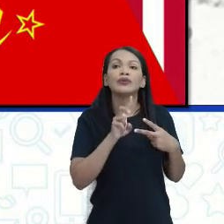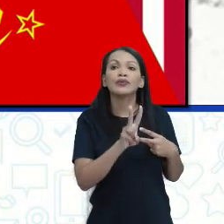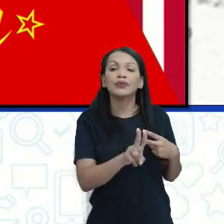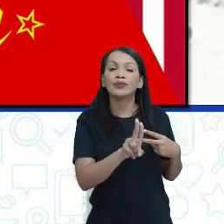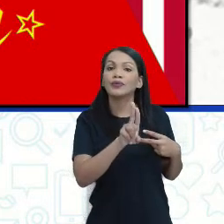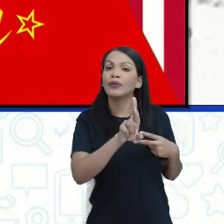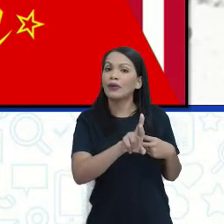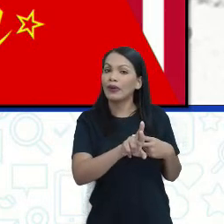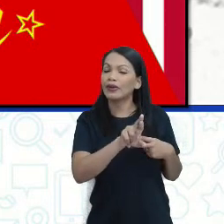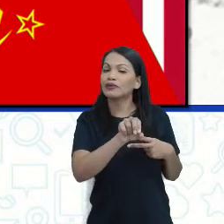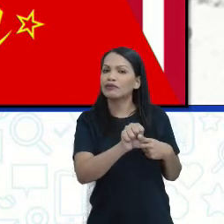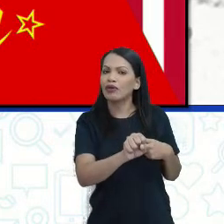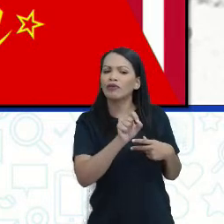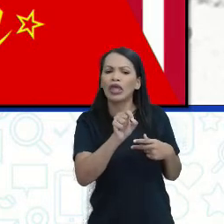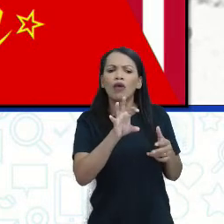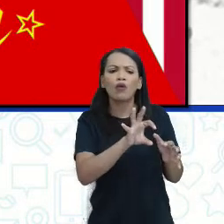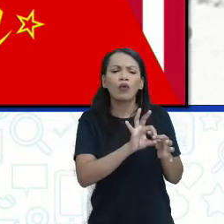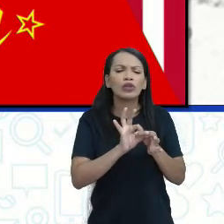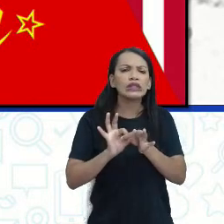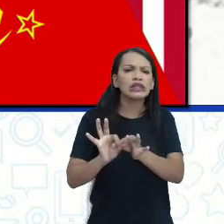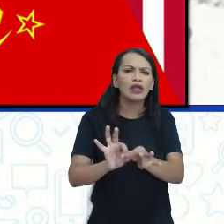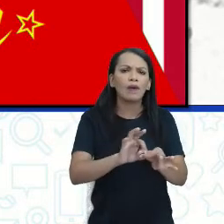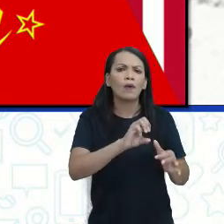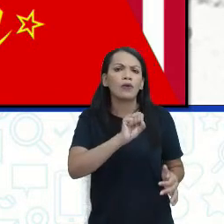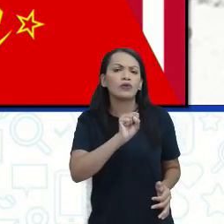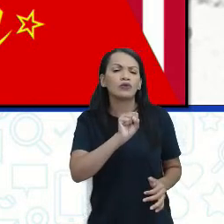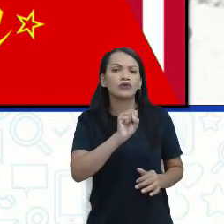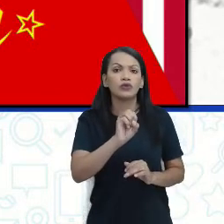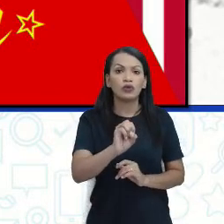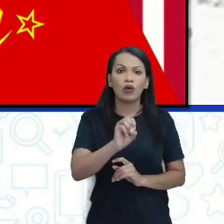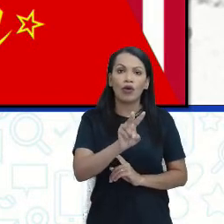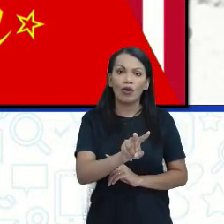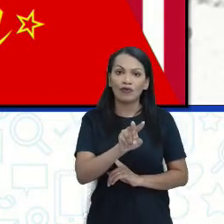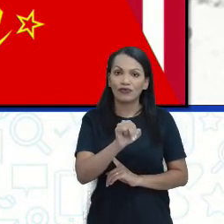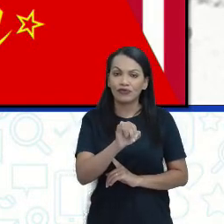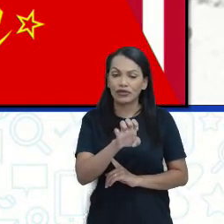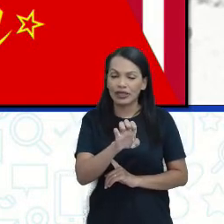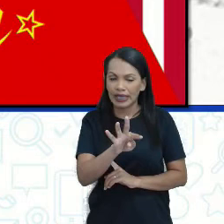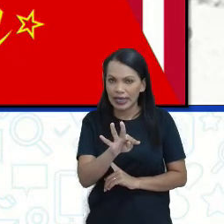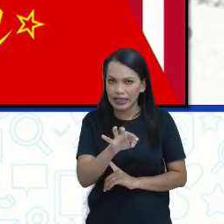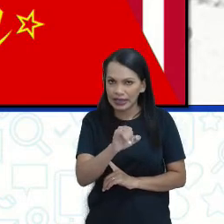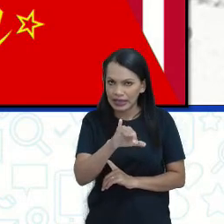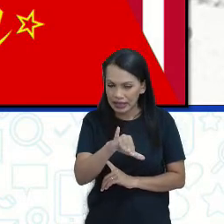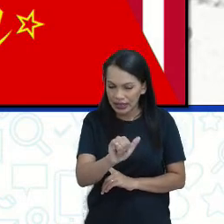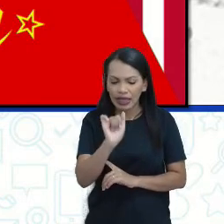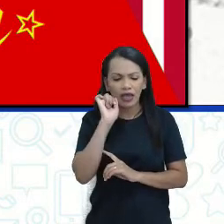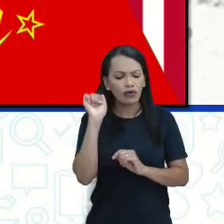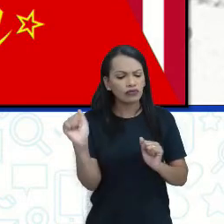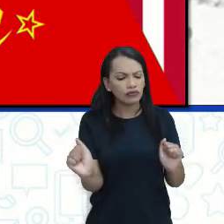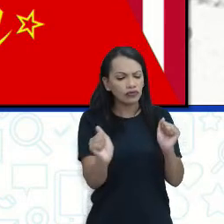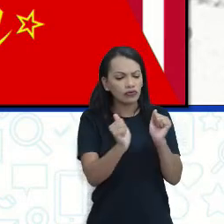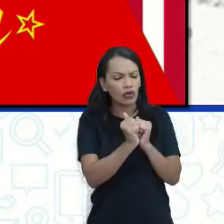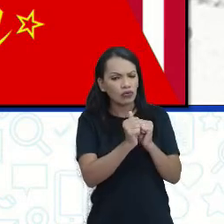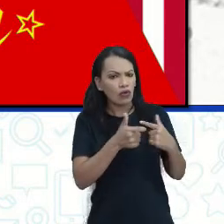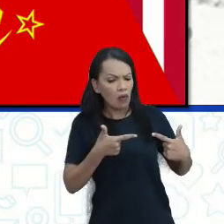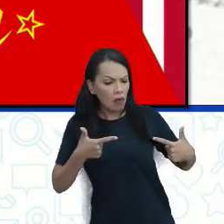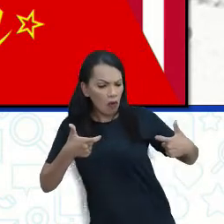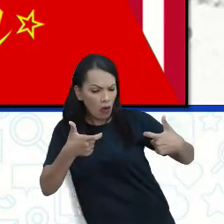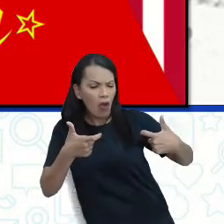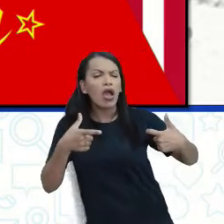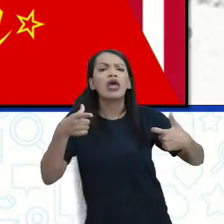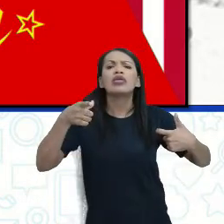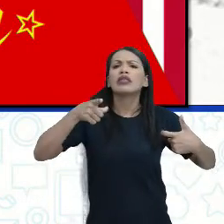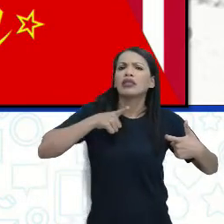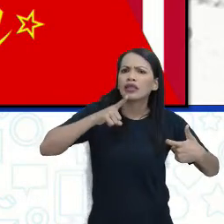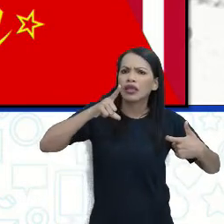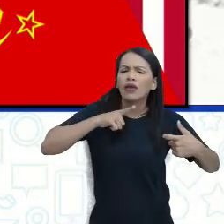que esses países eles vão entrar ao lado, né, dos aliados, né? A União Soviética, ela havia sido,